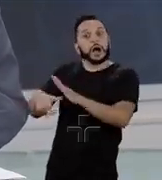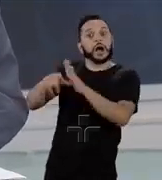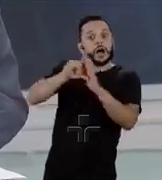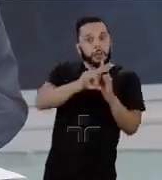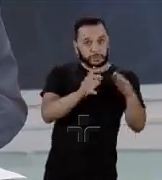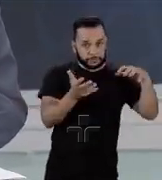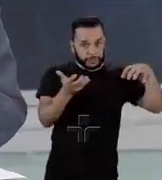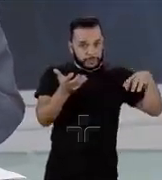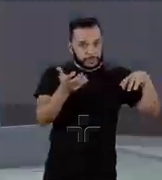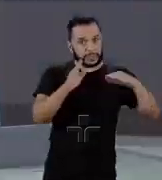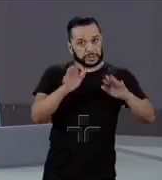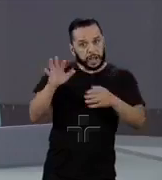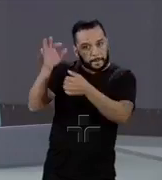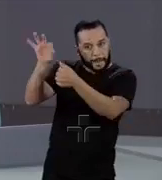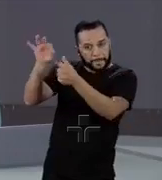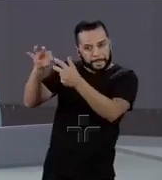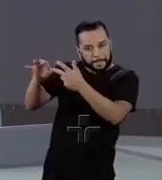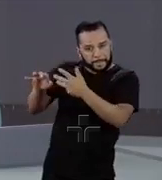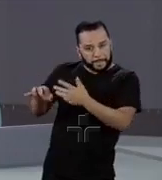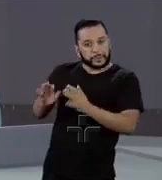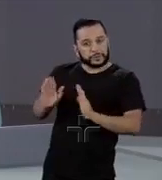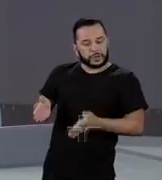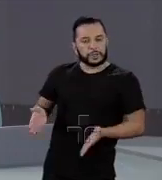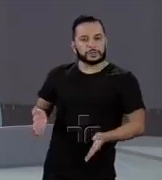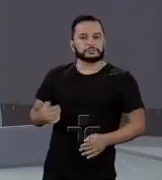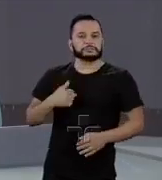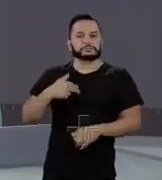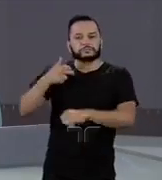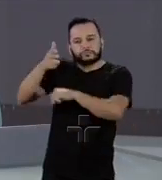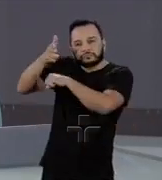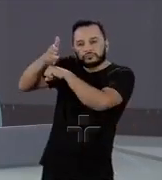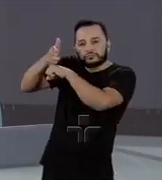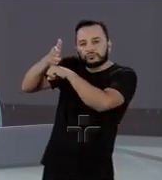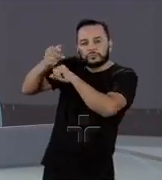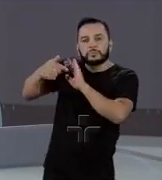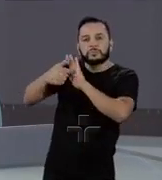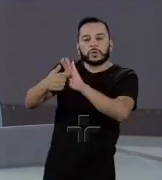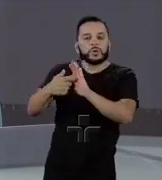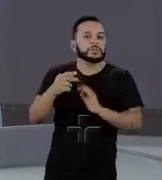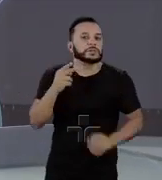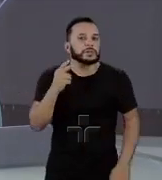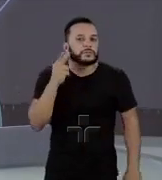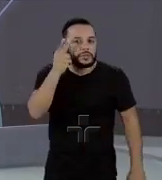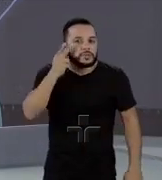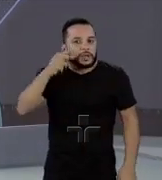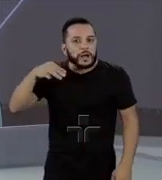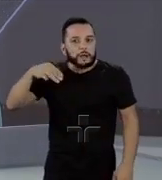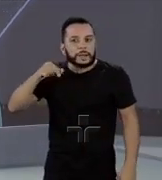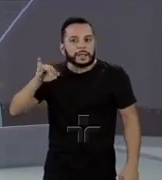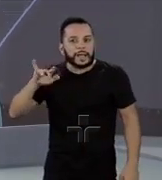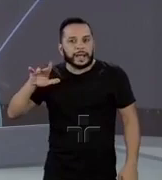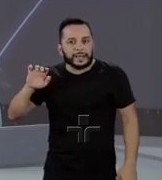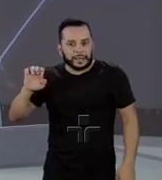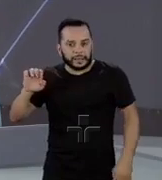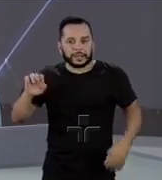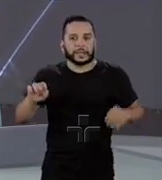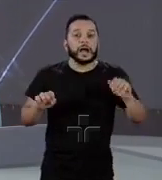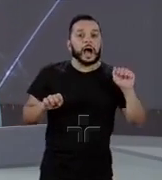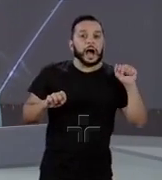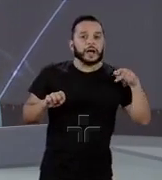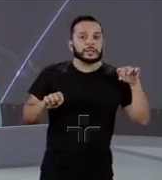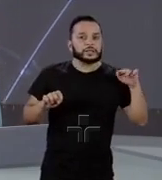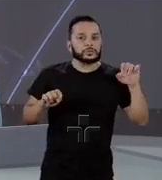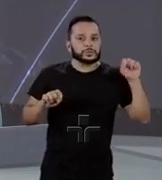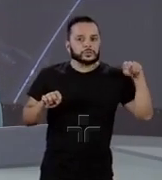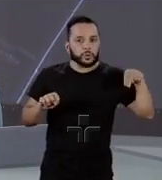Nacional. Imagens de câmeras de segurança mostram a vereadora Marielle Franco, do PSOL, e o motorista Anderson Gomes momentos antes de